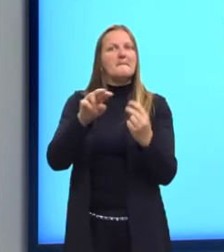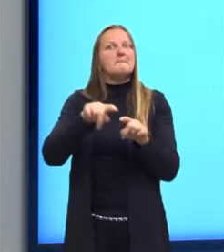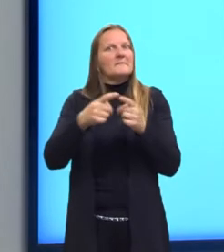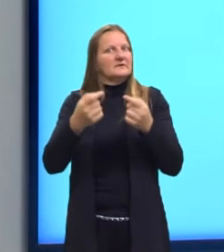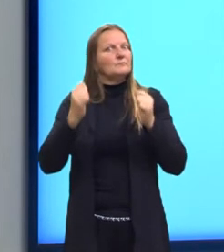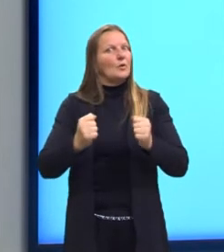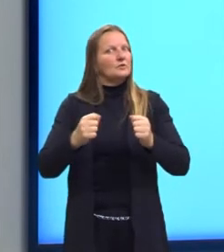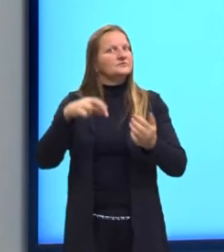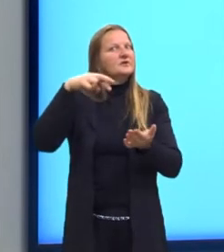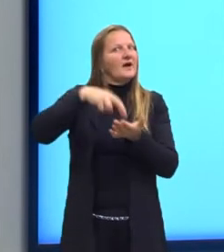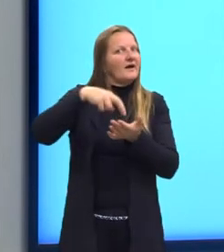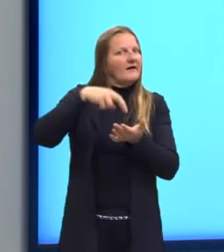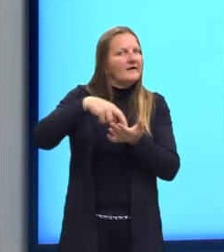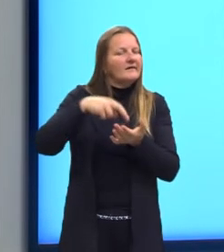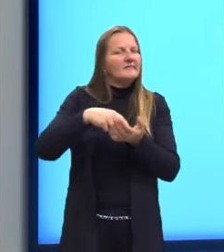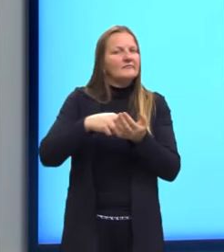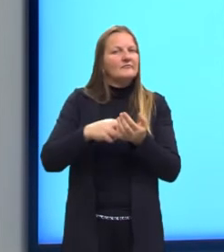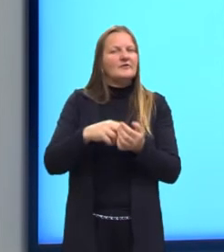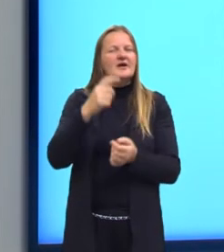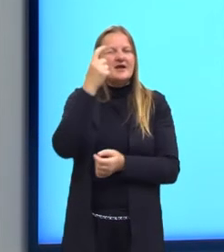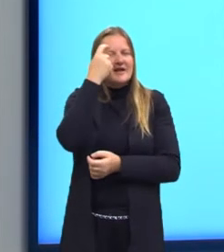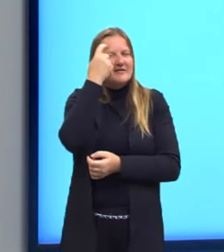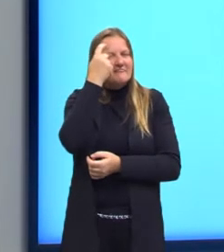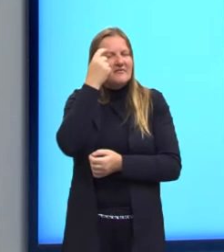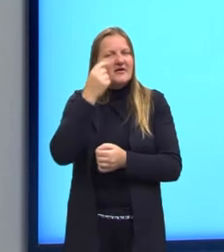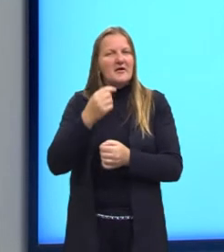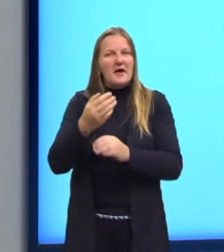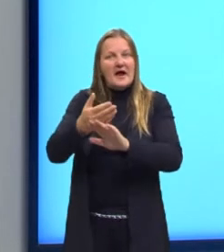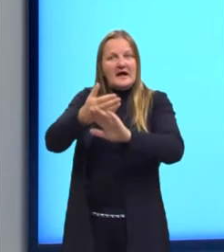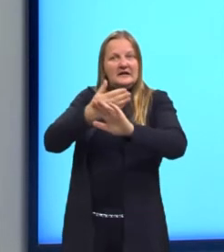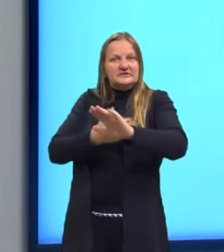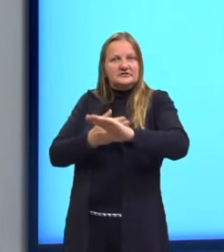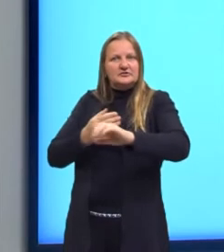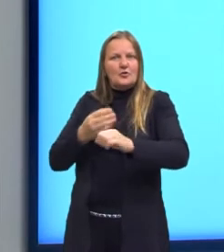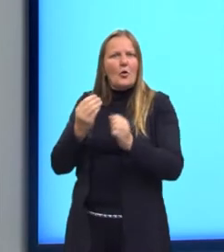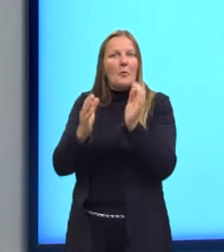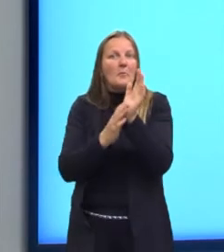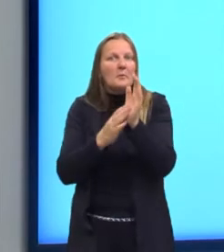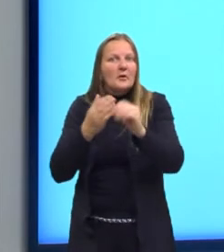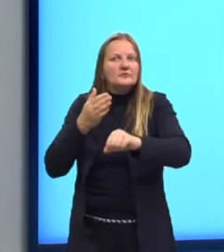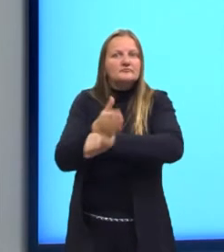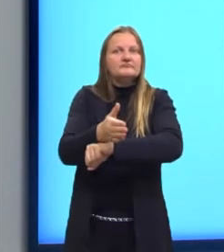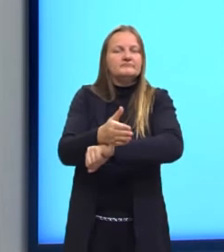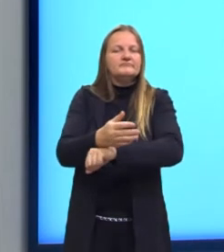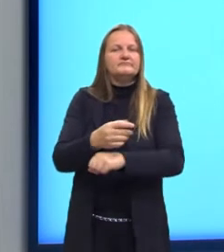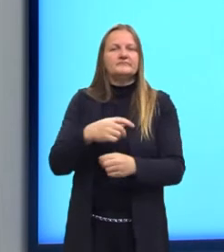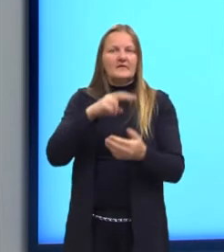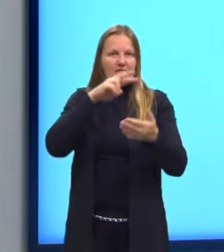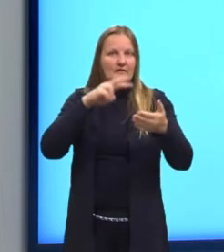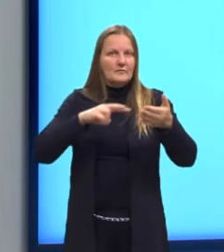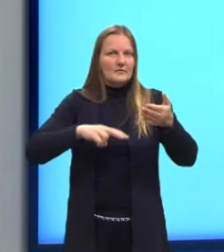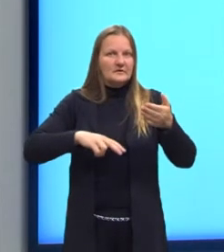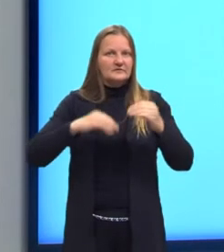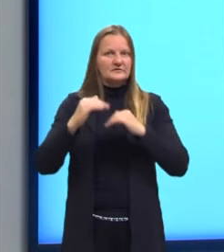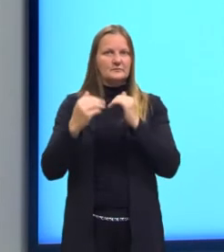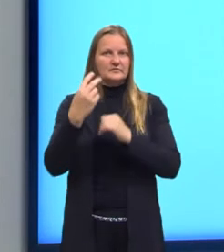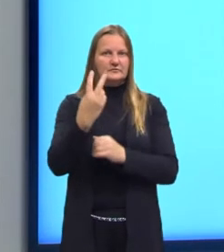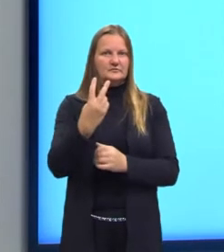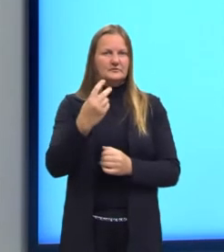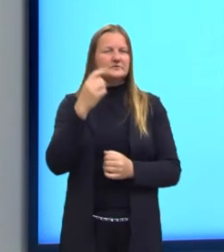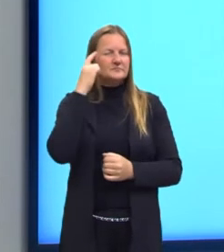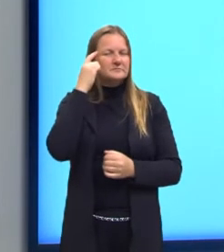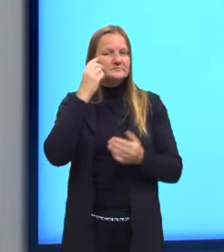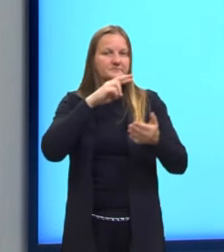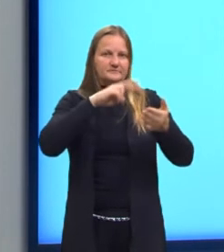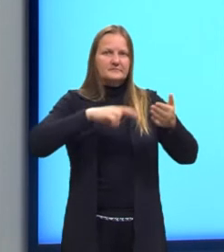ele já tá antecipando a proposta de intervenção por quê Vamos ler o desenvolvimento 2 para entender